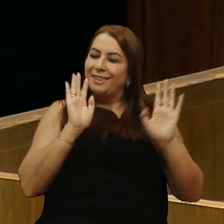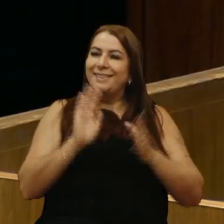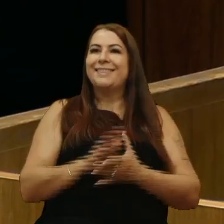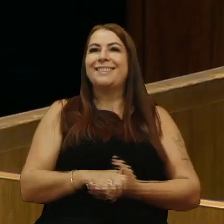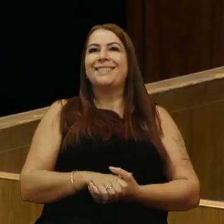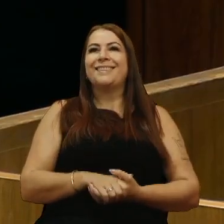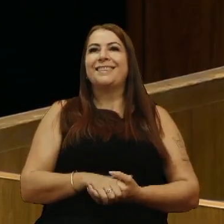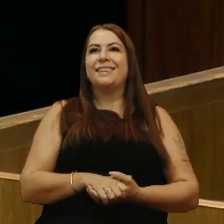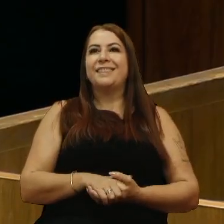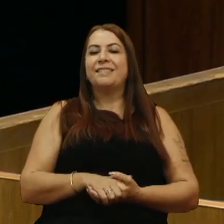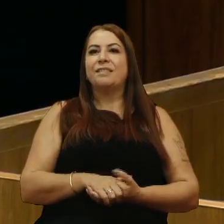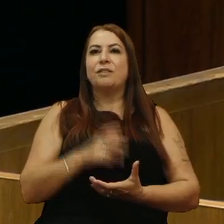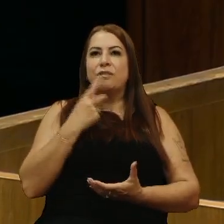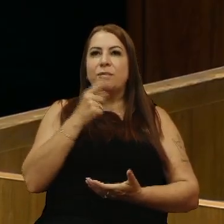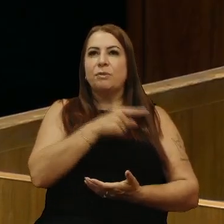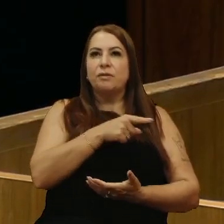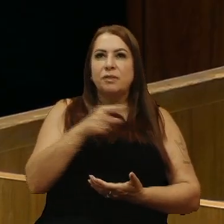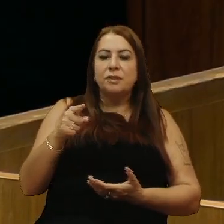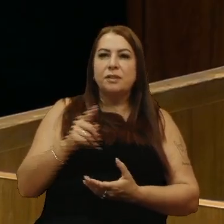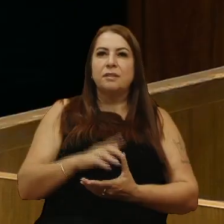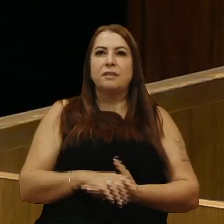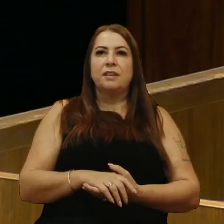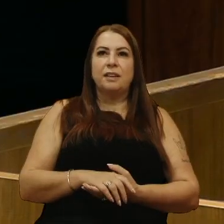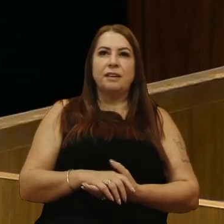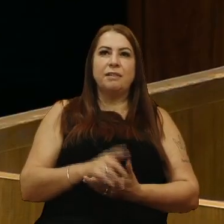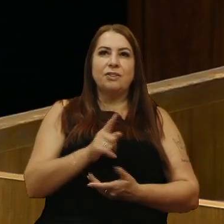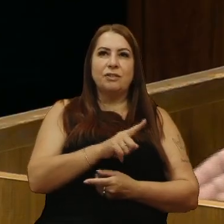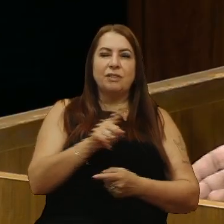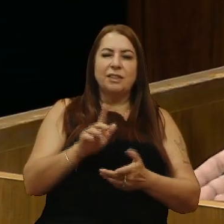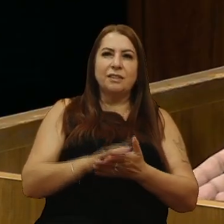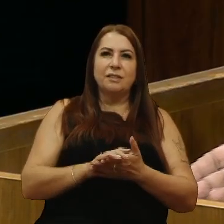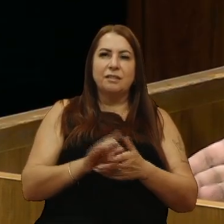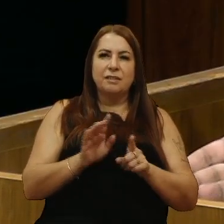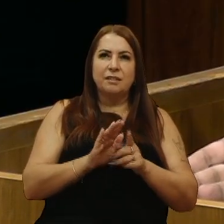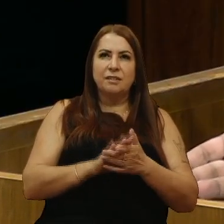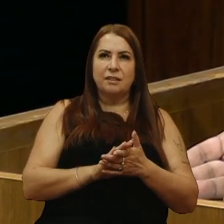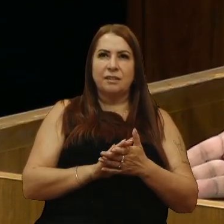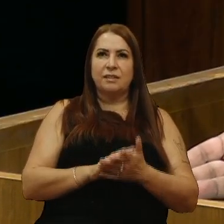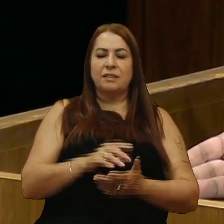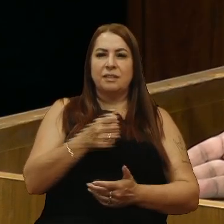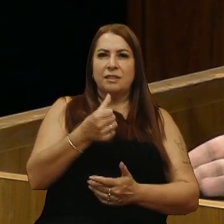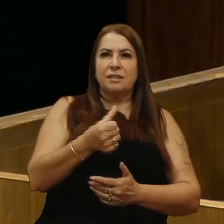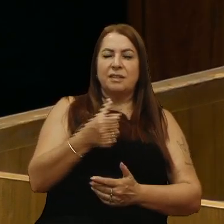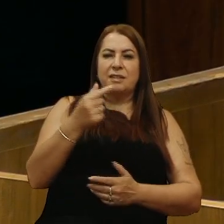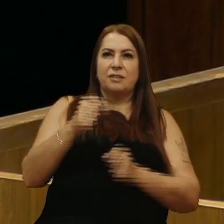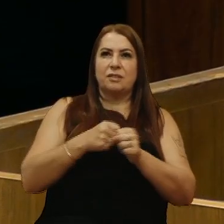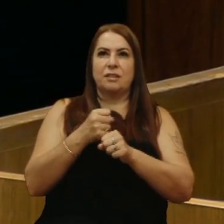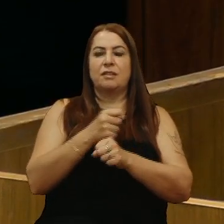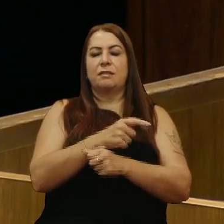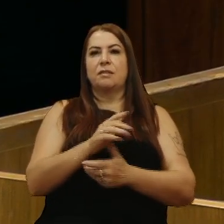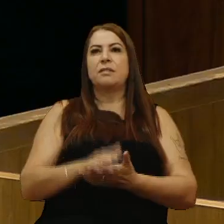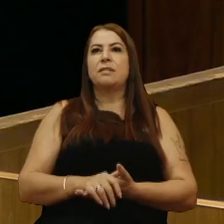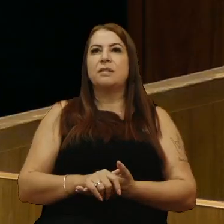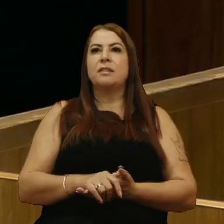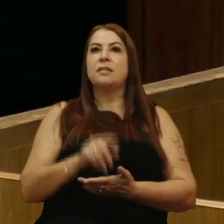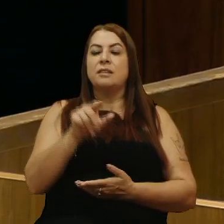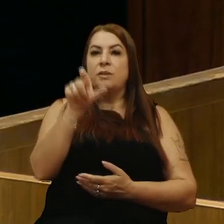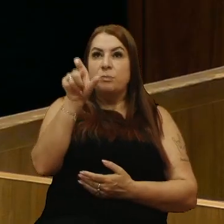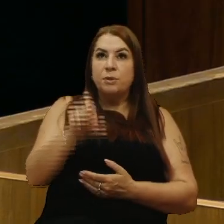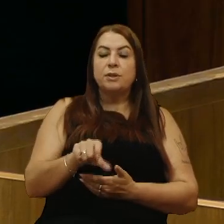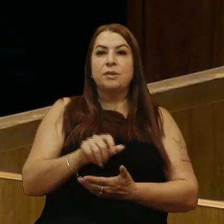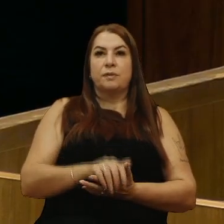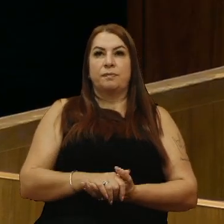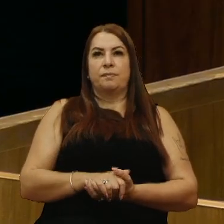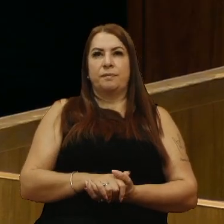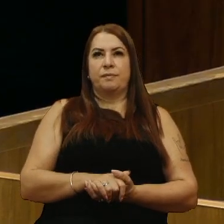Mas digo para vocês que eu acho que uns 6, 7 anos que eu conheço o Everton, e é uma pessoa